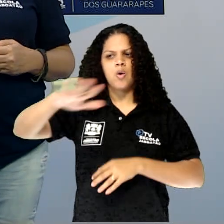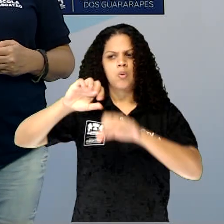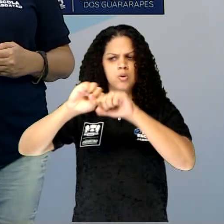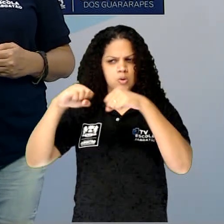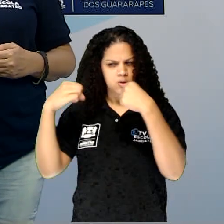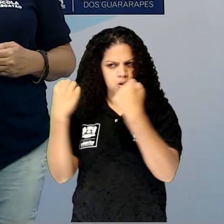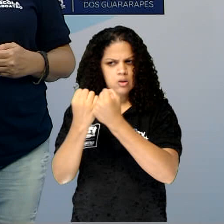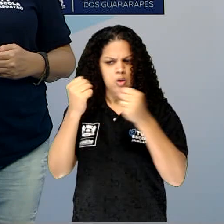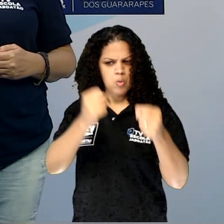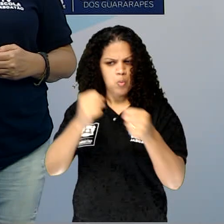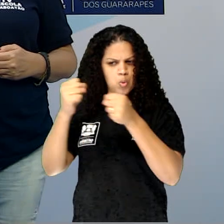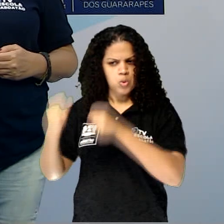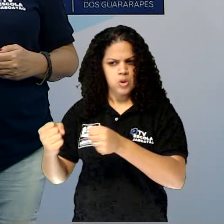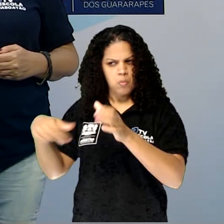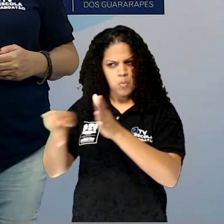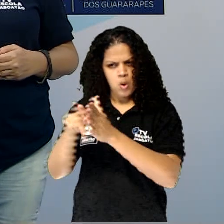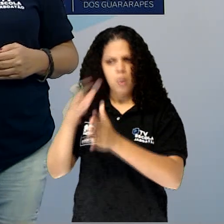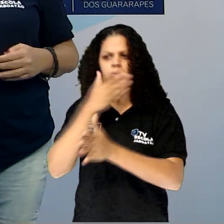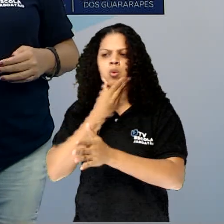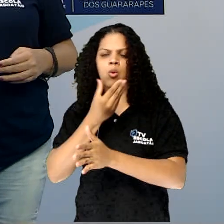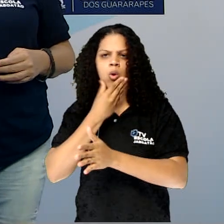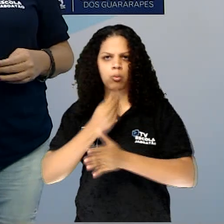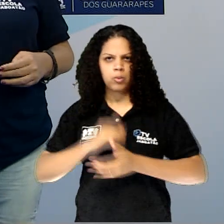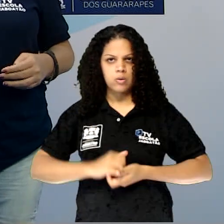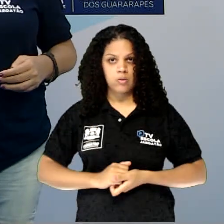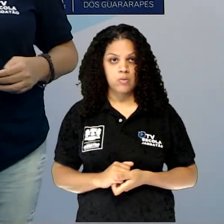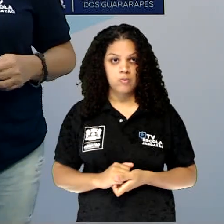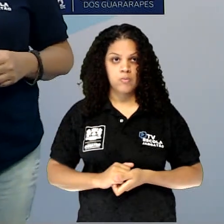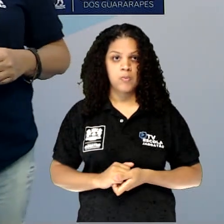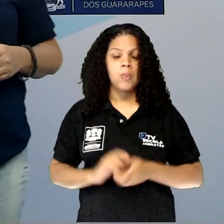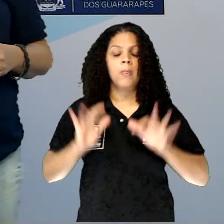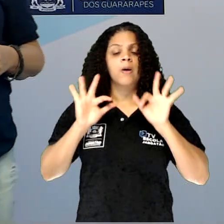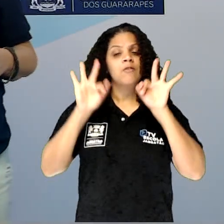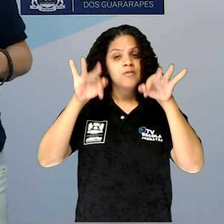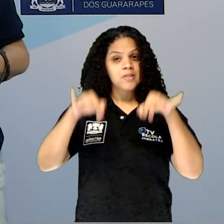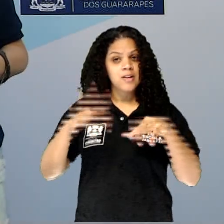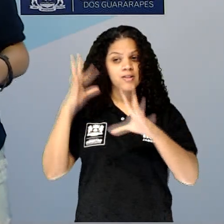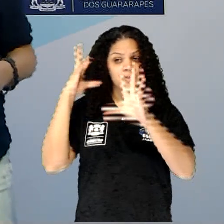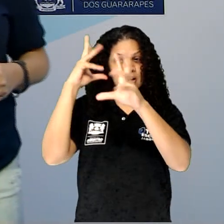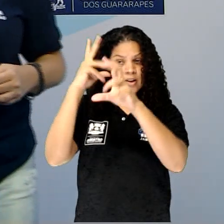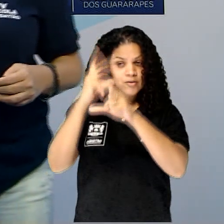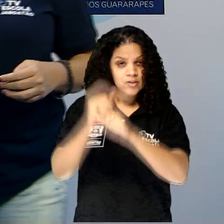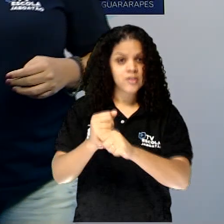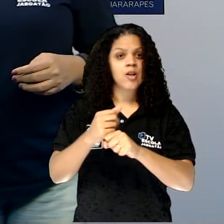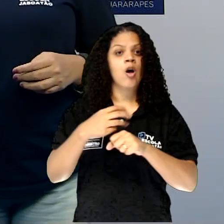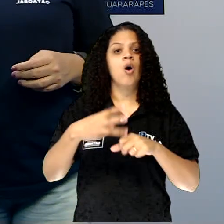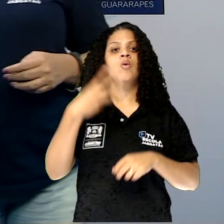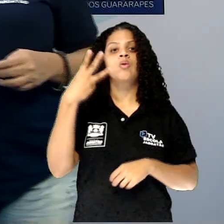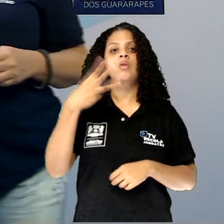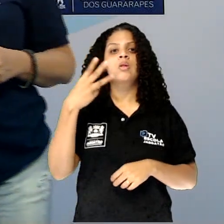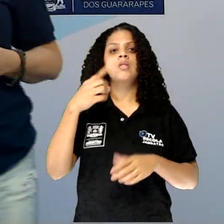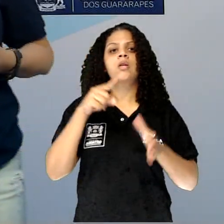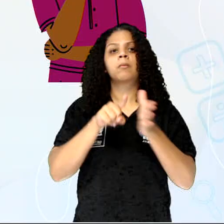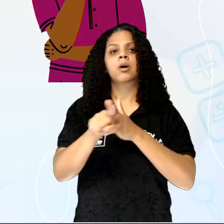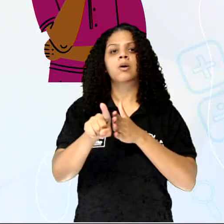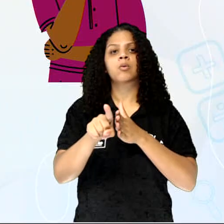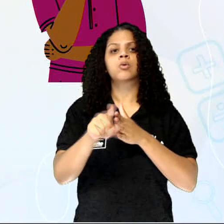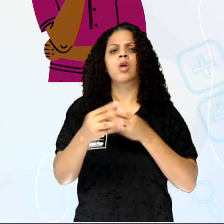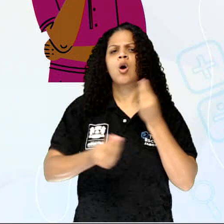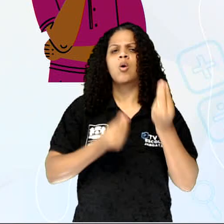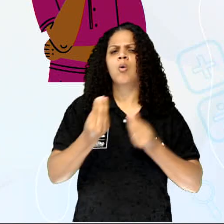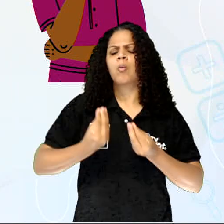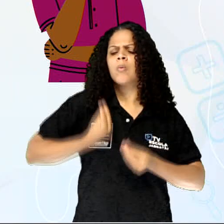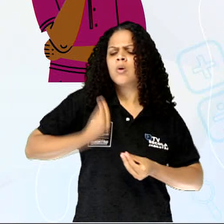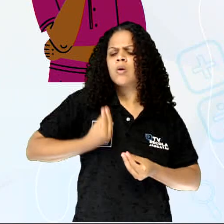pautadas no poder dos homens. E para encerrar nossa revisão, na terceira questão, como era a vida social de uma